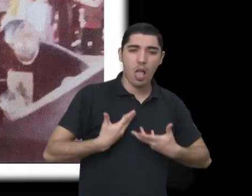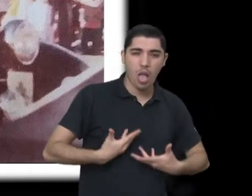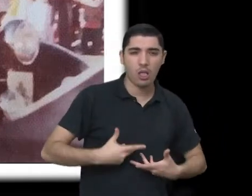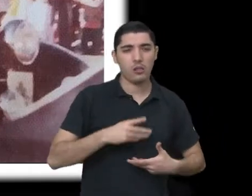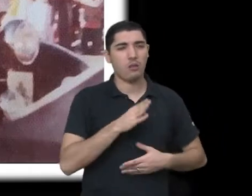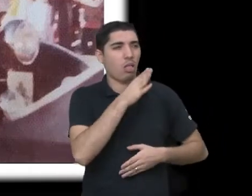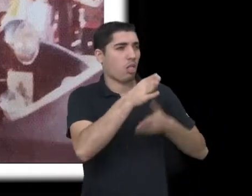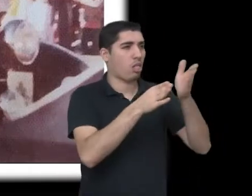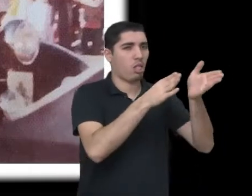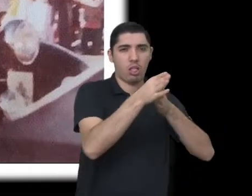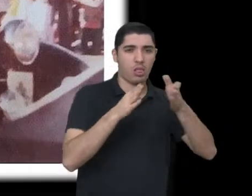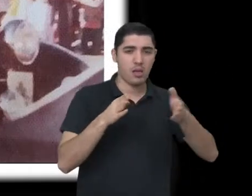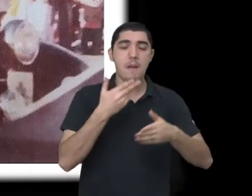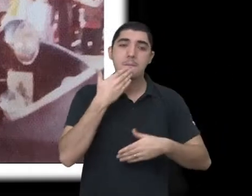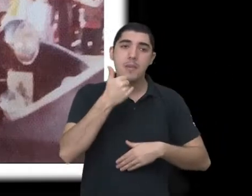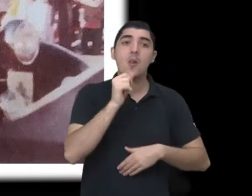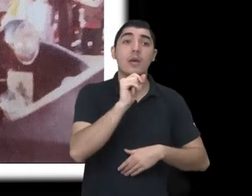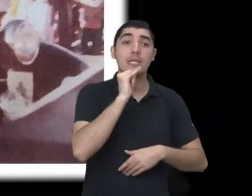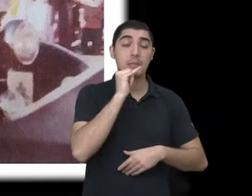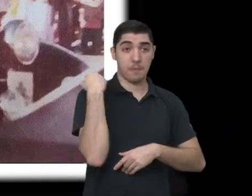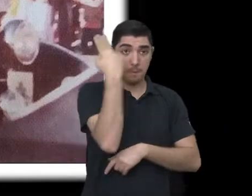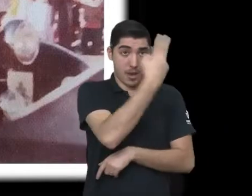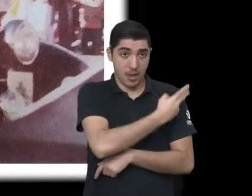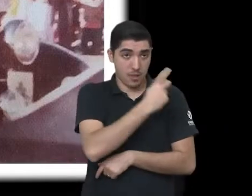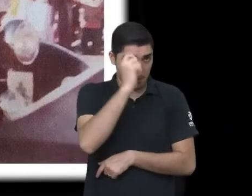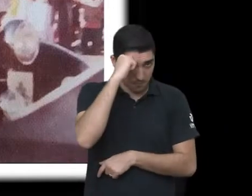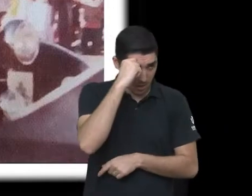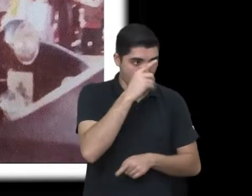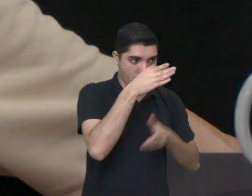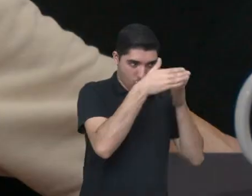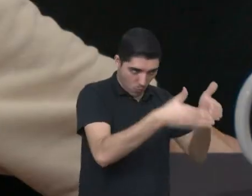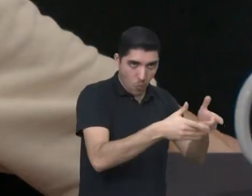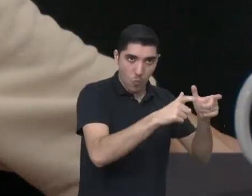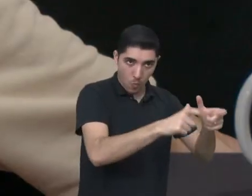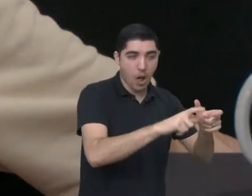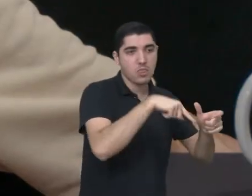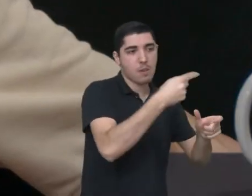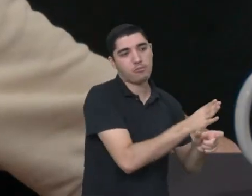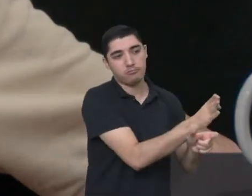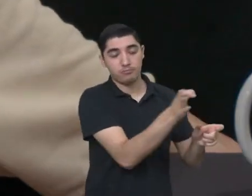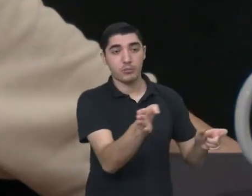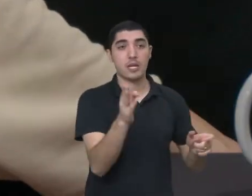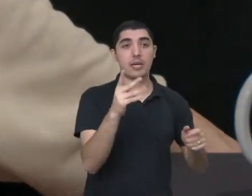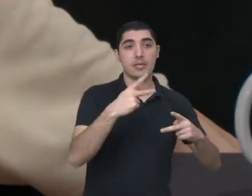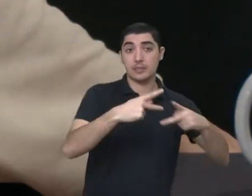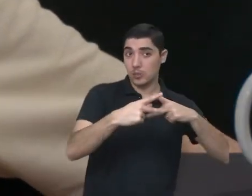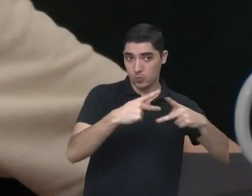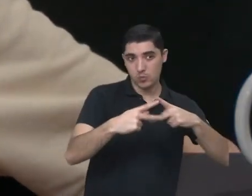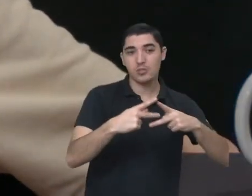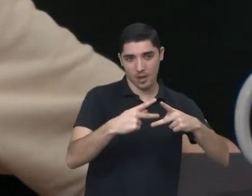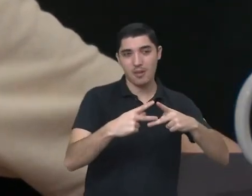época você entrevistava, o pessoal está dando muita porrada, porra, o Jorge Pinto deu um cutucão nele, falou, é